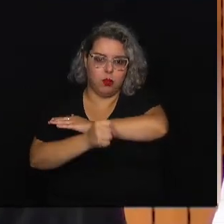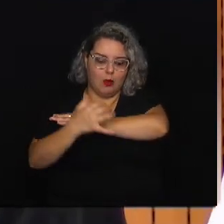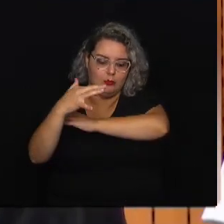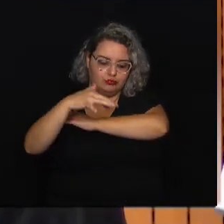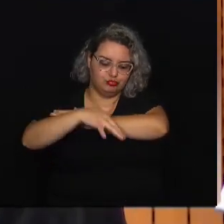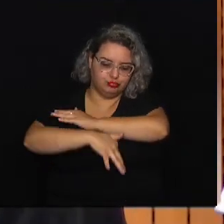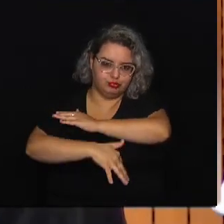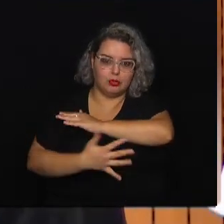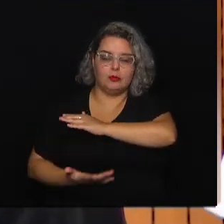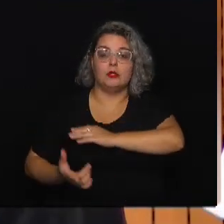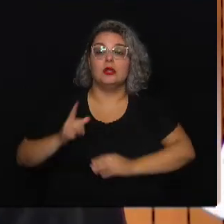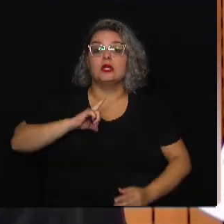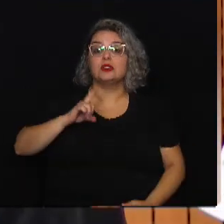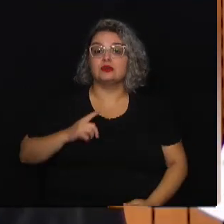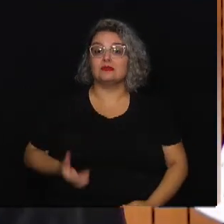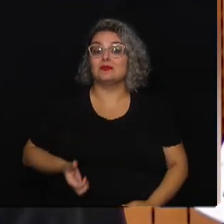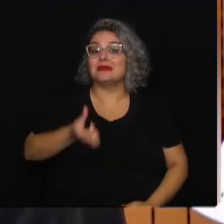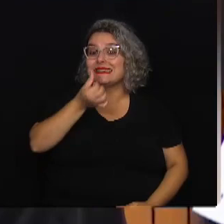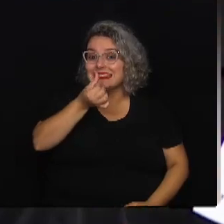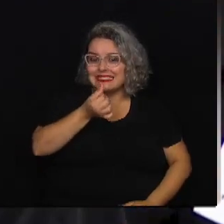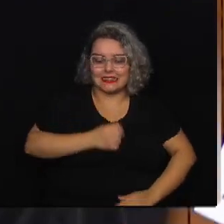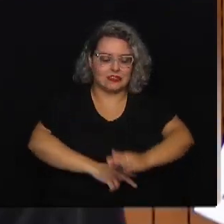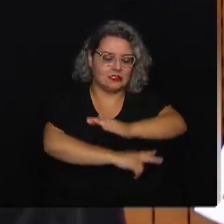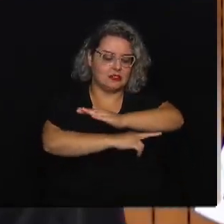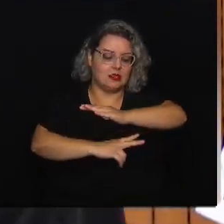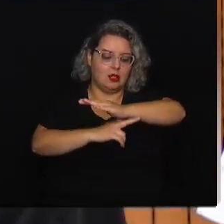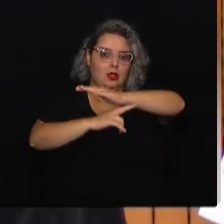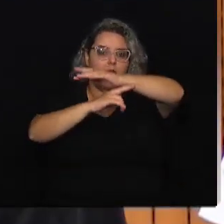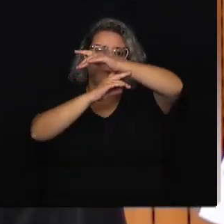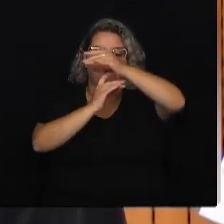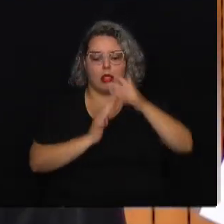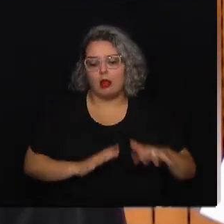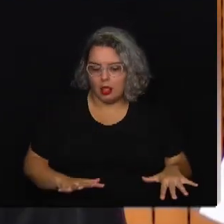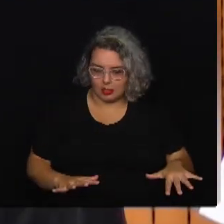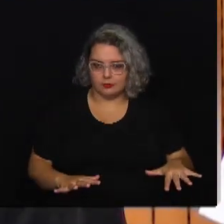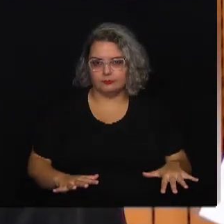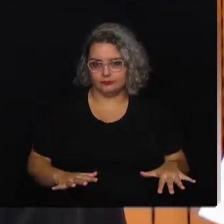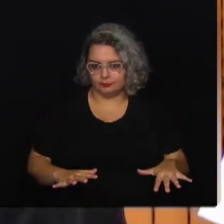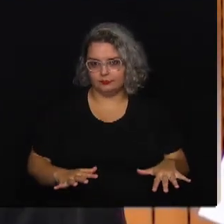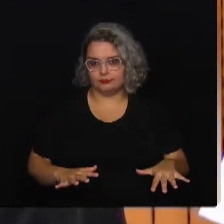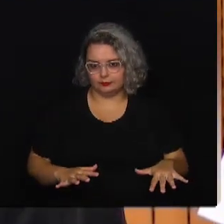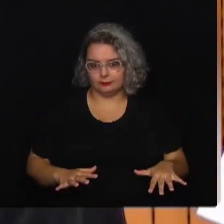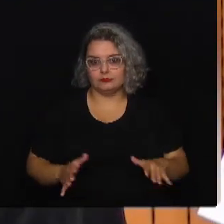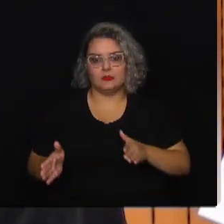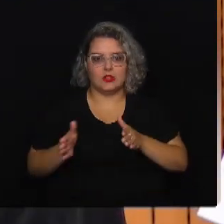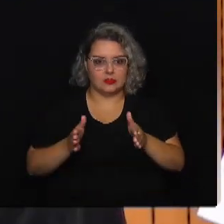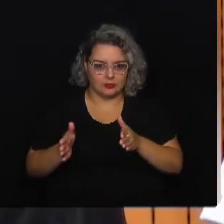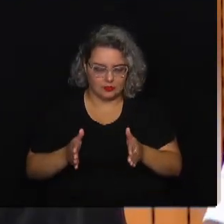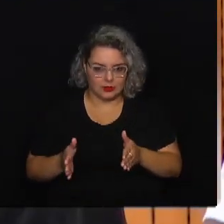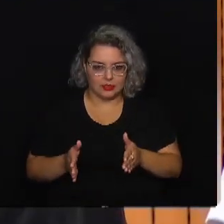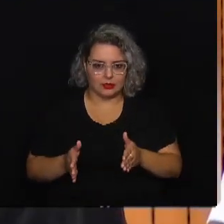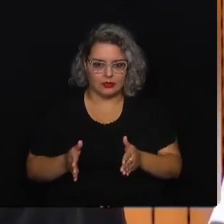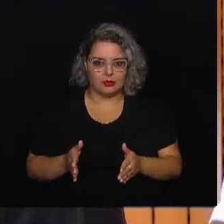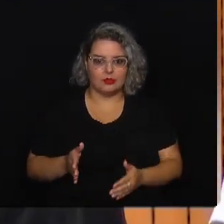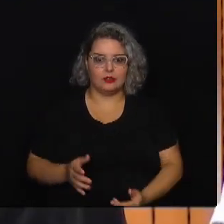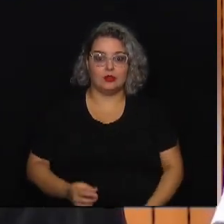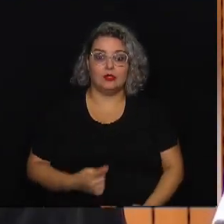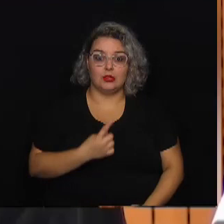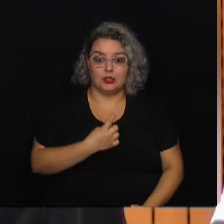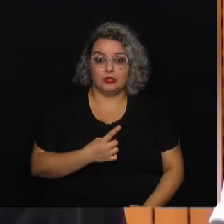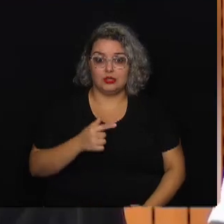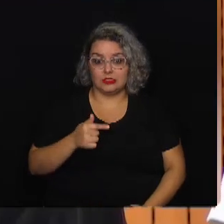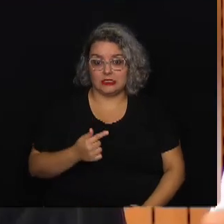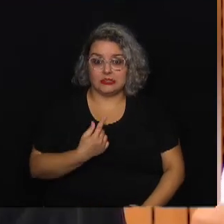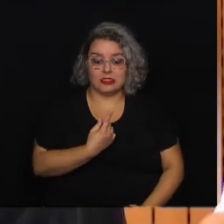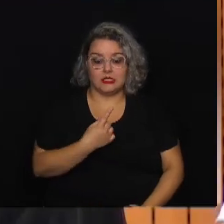Tivemos 6 pontes totalmente danificadas nesse período, 17,